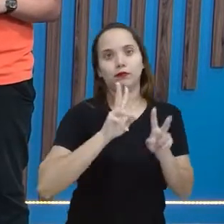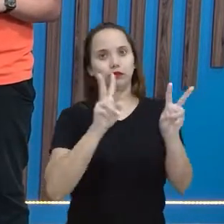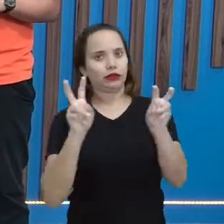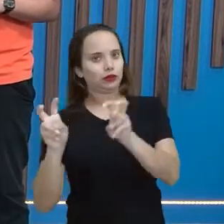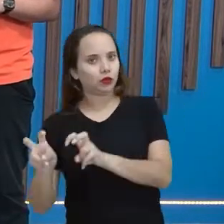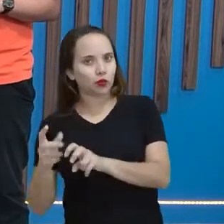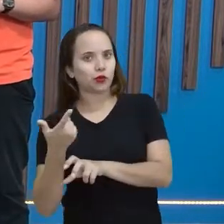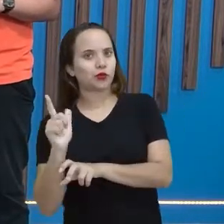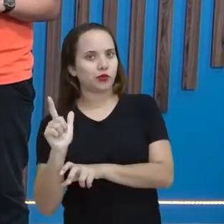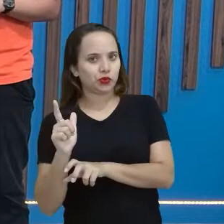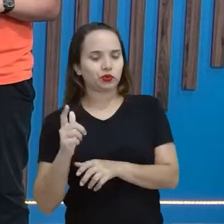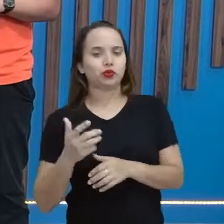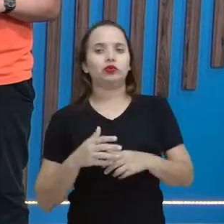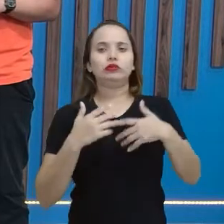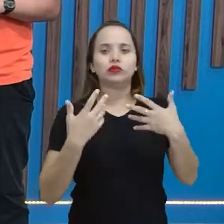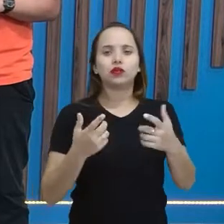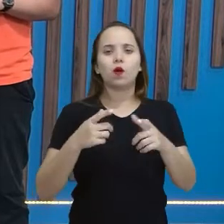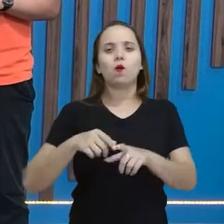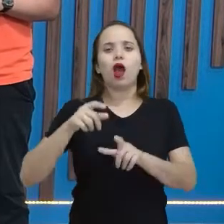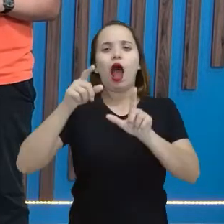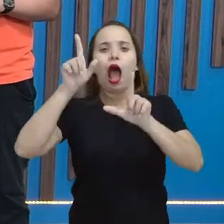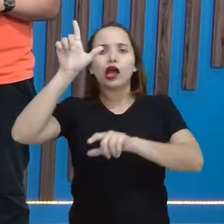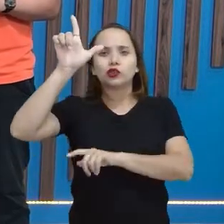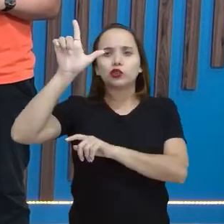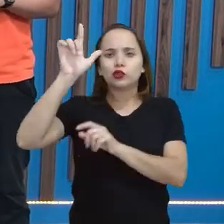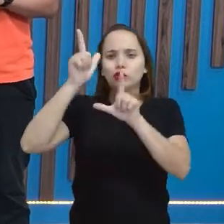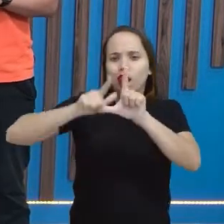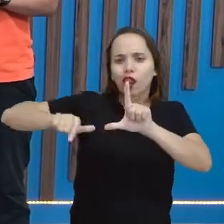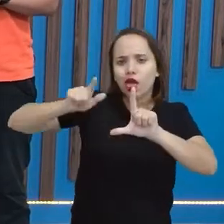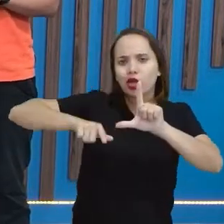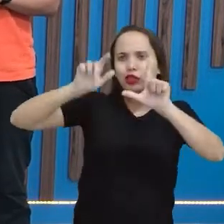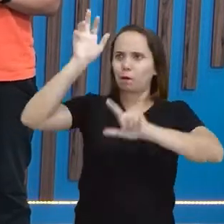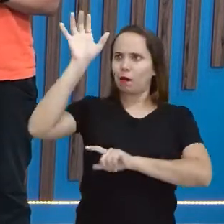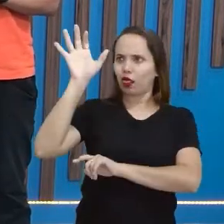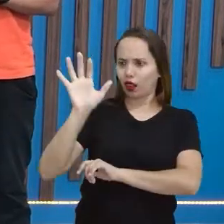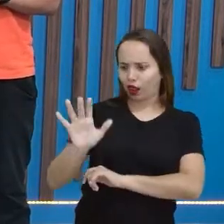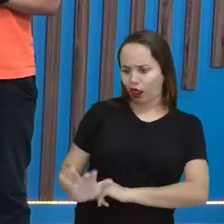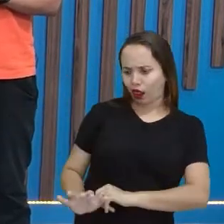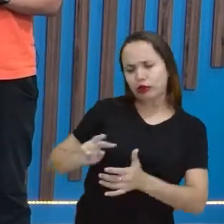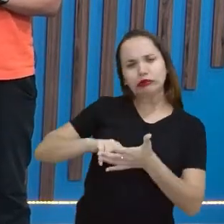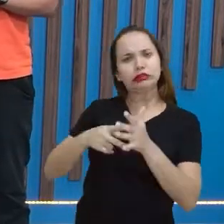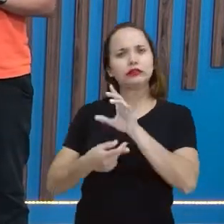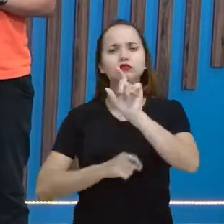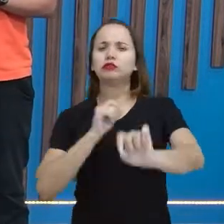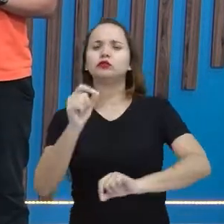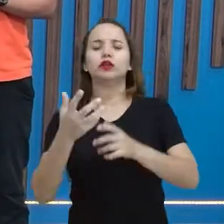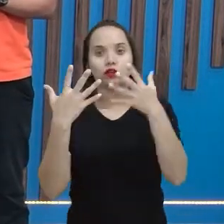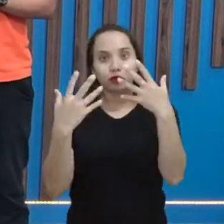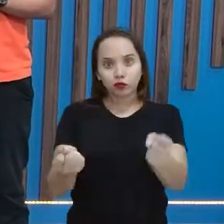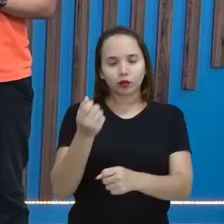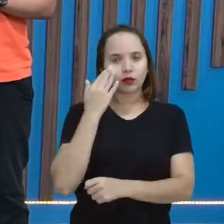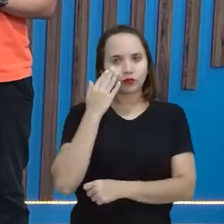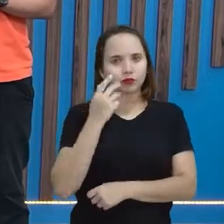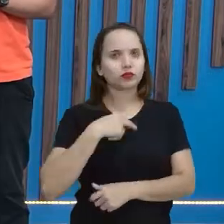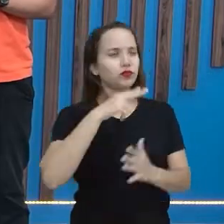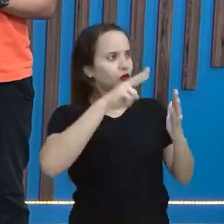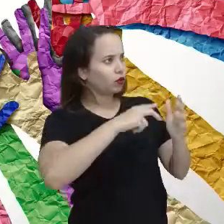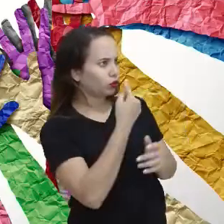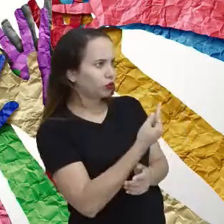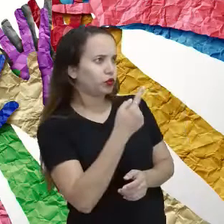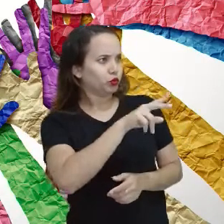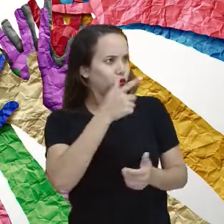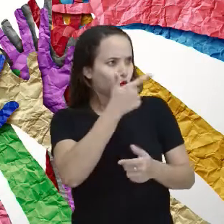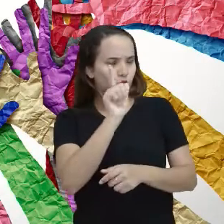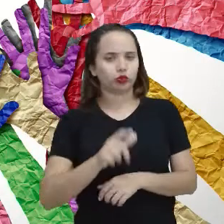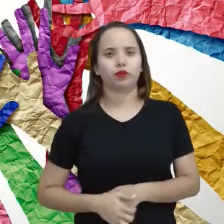temas. Então, essa sigla em si, tantas letras, o que quer dizer tantas e tantas letras? Vamos lá, eu leio uma, tu lê outra. Beleza. Bora lá?